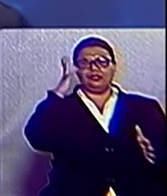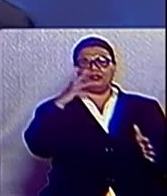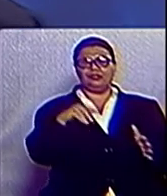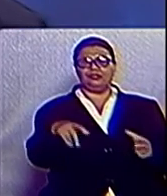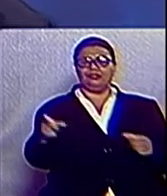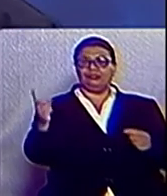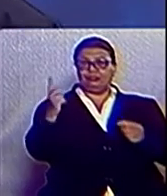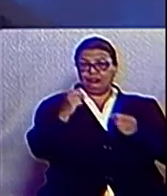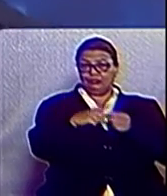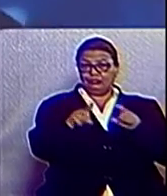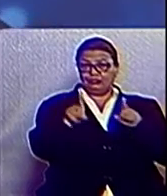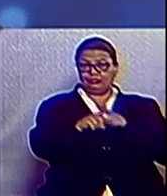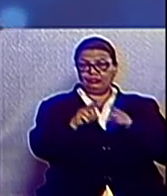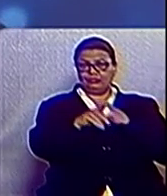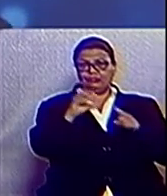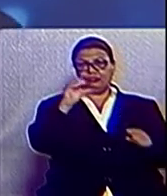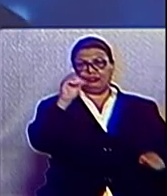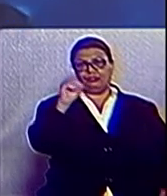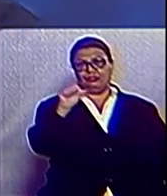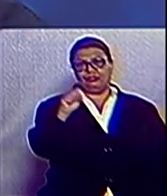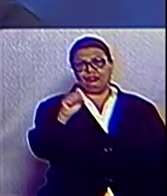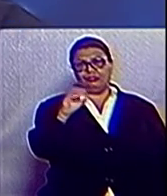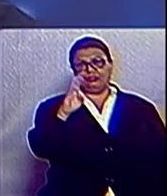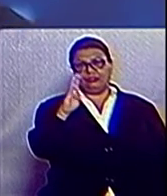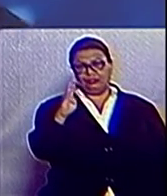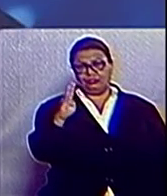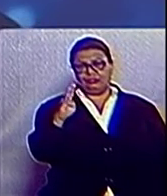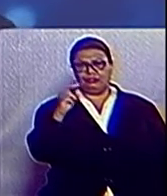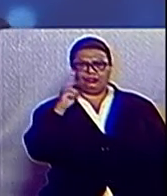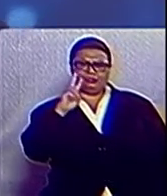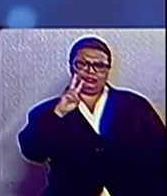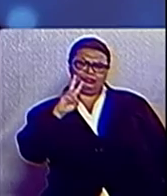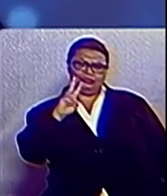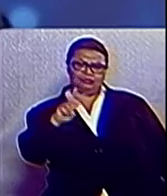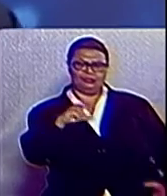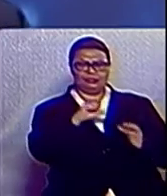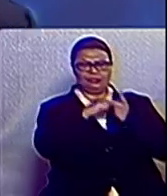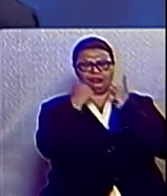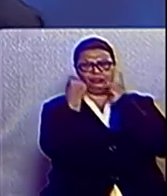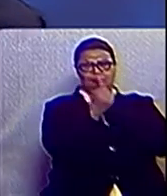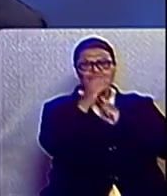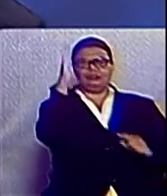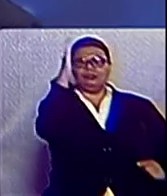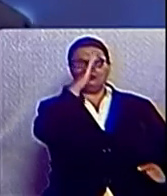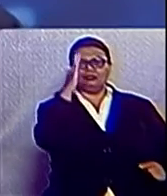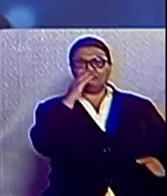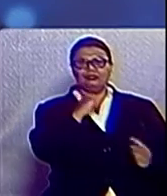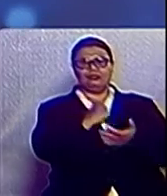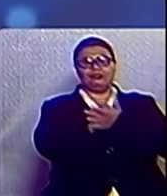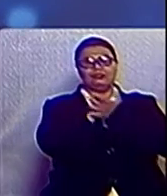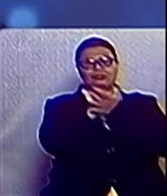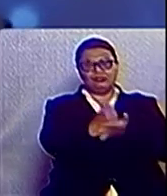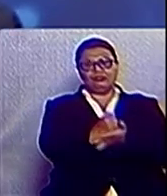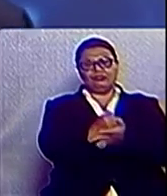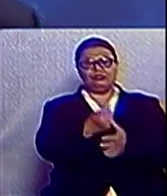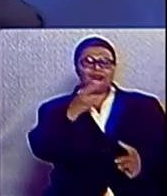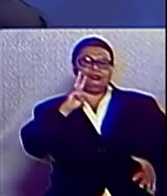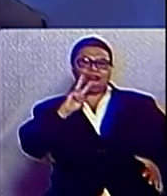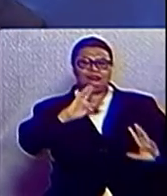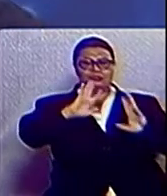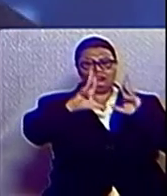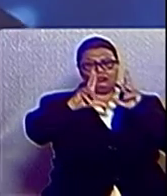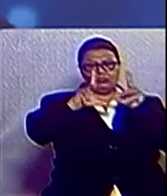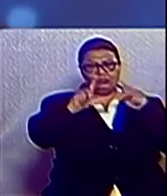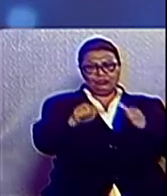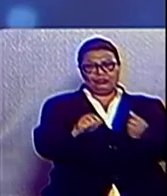Trazer a OSB, é um observatório social brasileiro que vai colaborar e fiscalizar todas